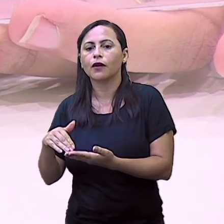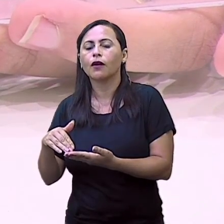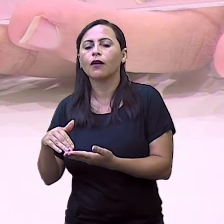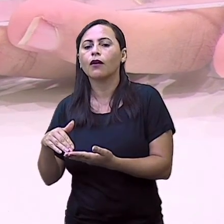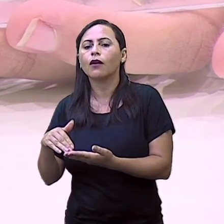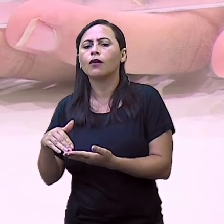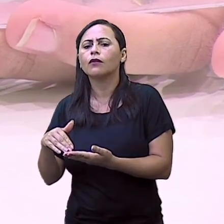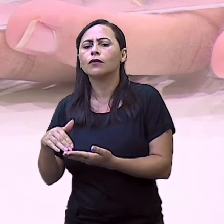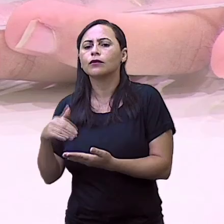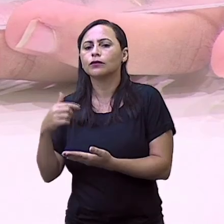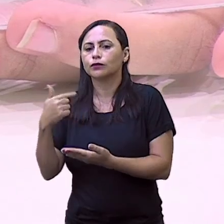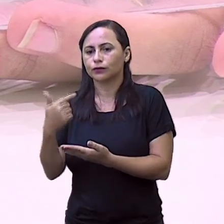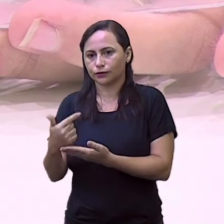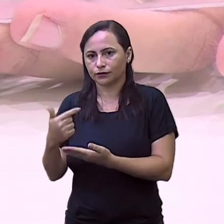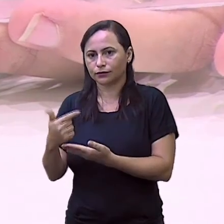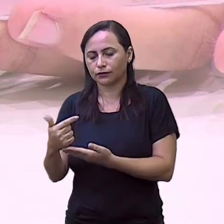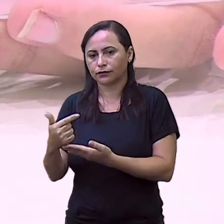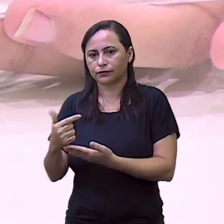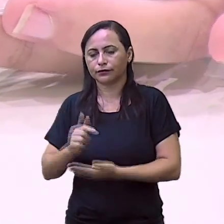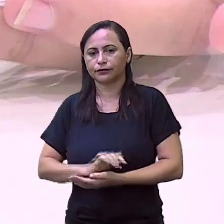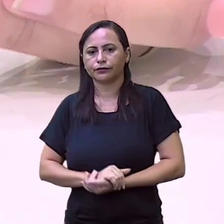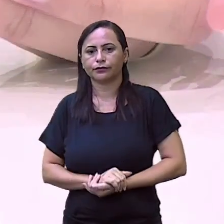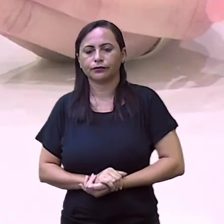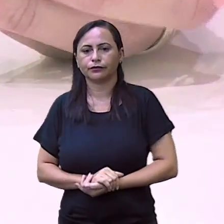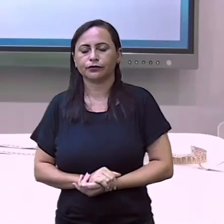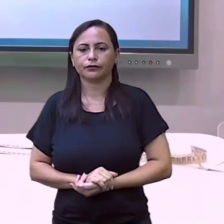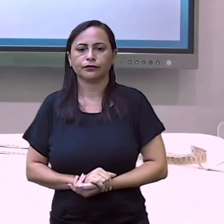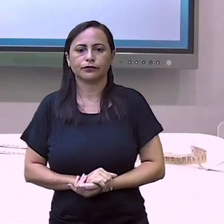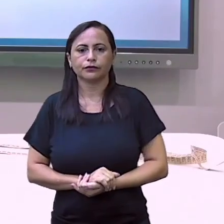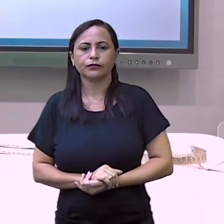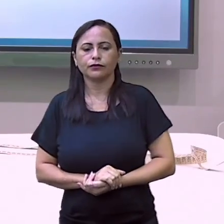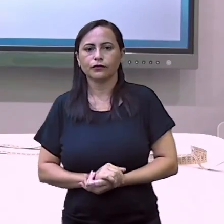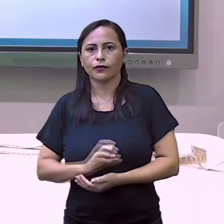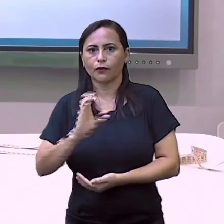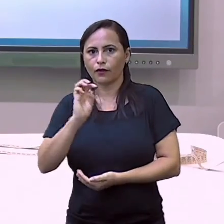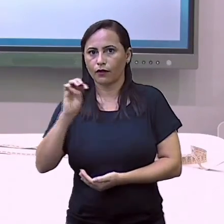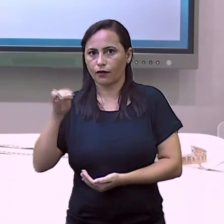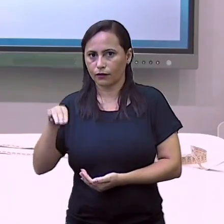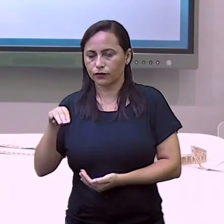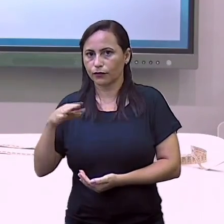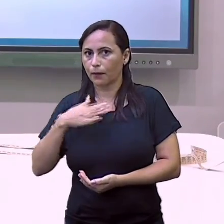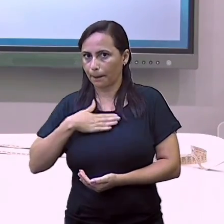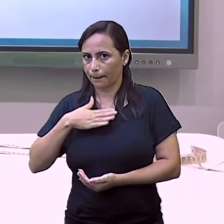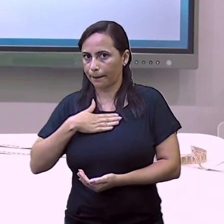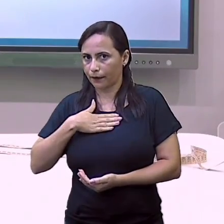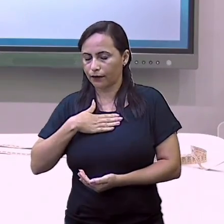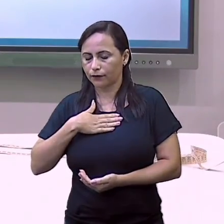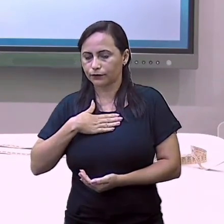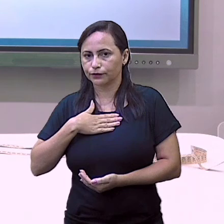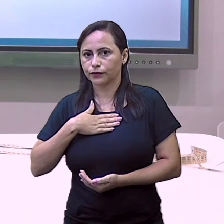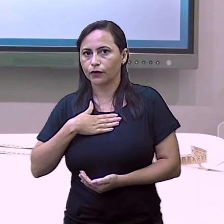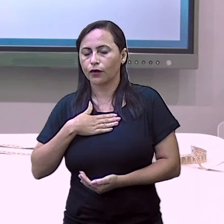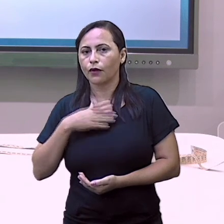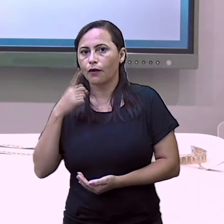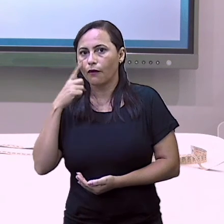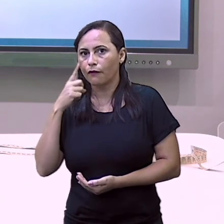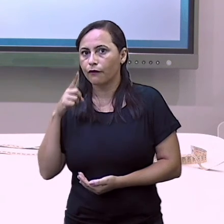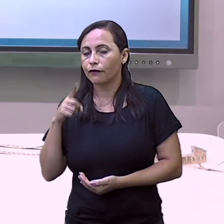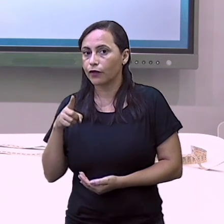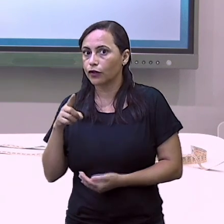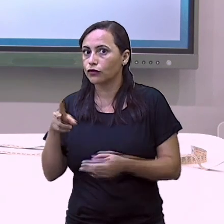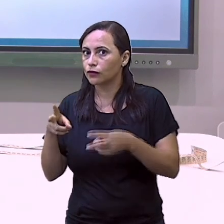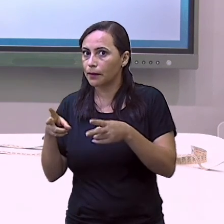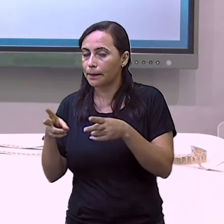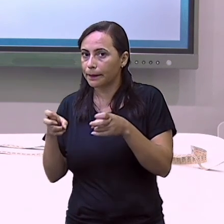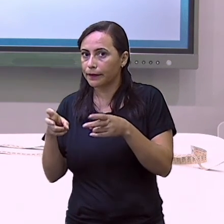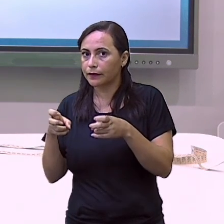nosso caso aqui foi até o 2 centímetros. No meu apontador, você vai olhar o que você